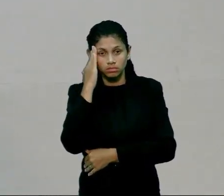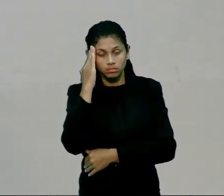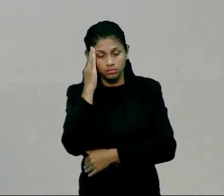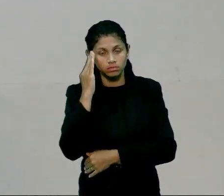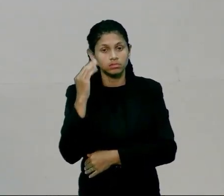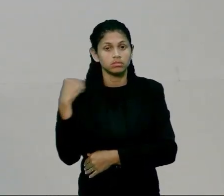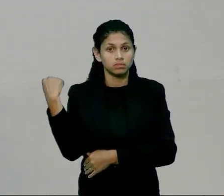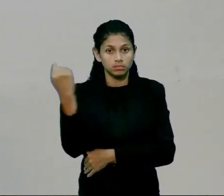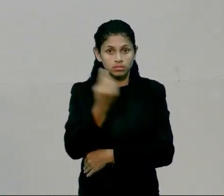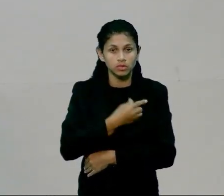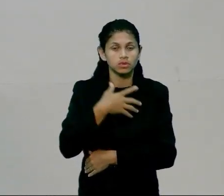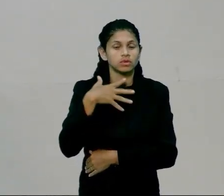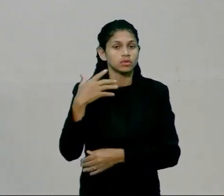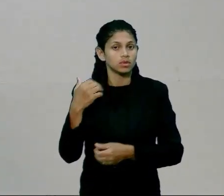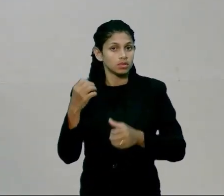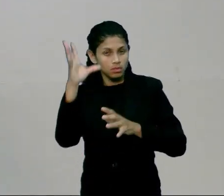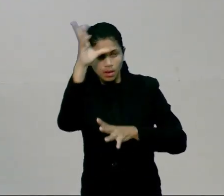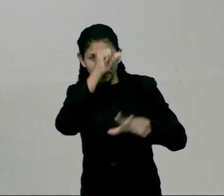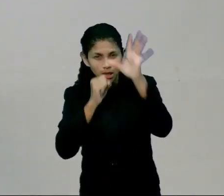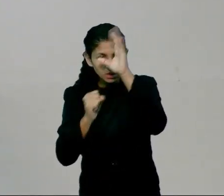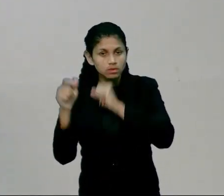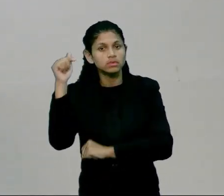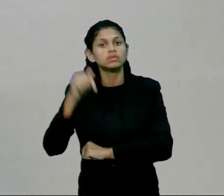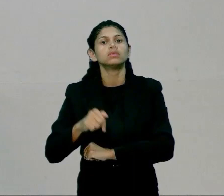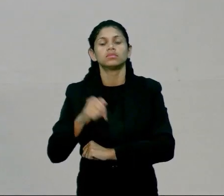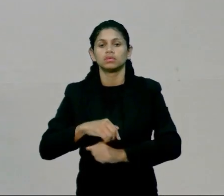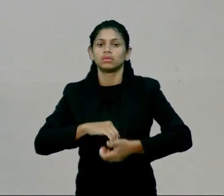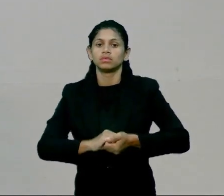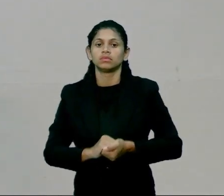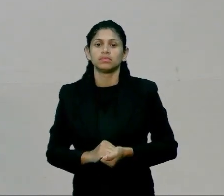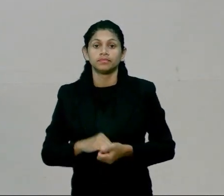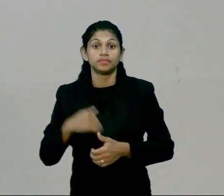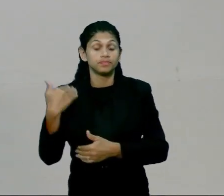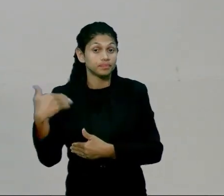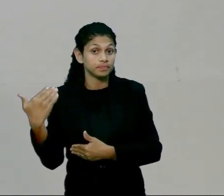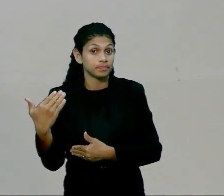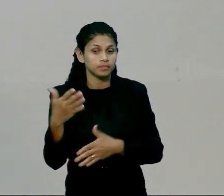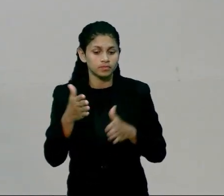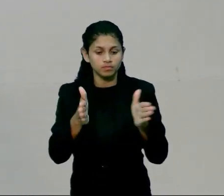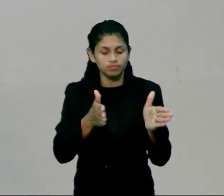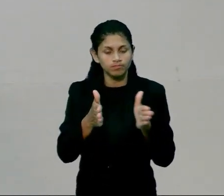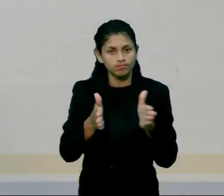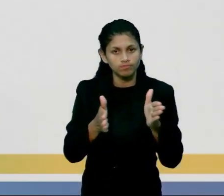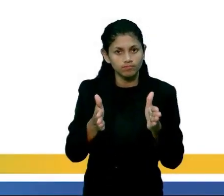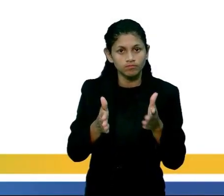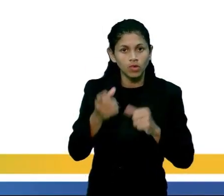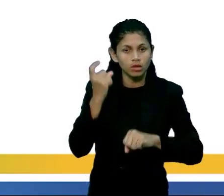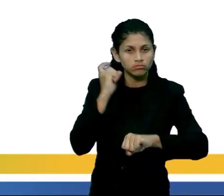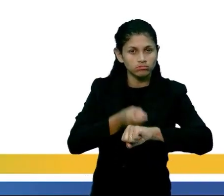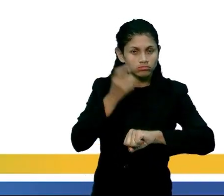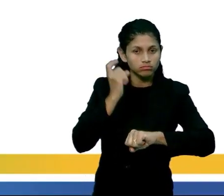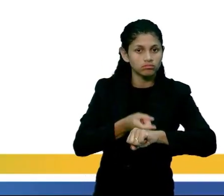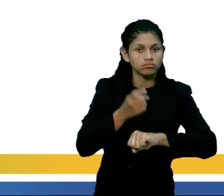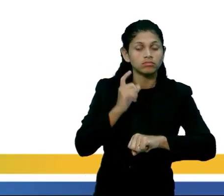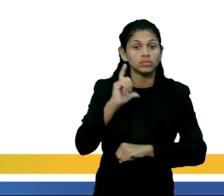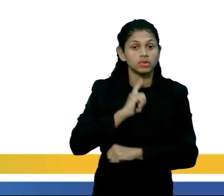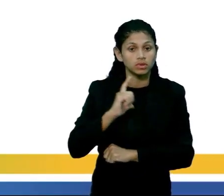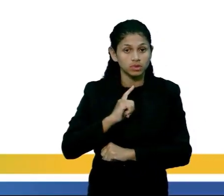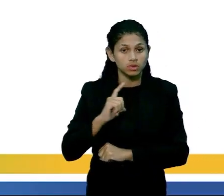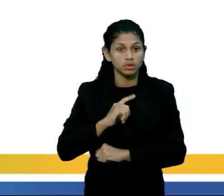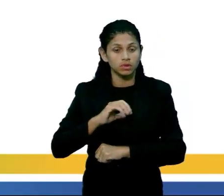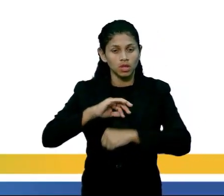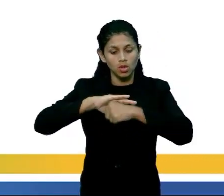vai consolidando aqui mesmo. Então, vamos seguindo, porque além da parte óssea, né, a gente também tem tecidos